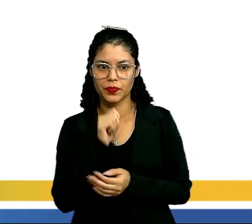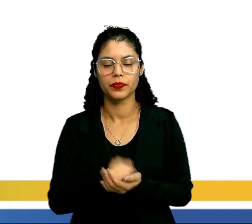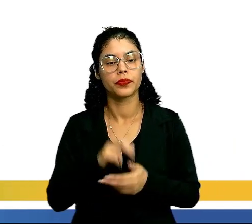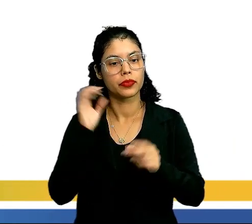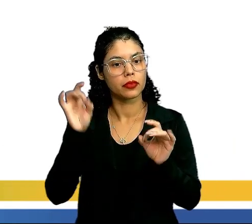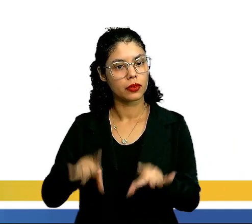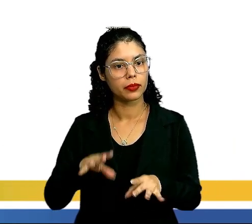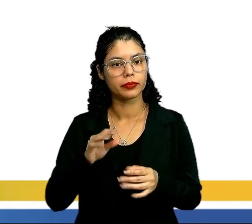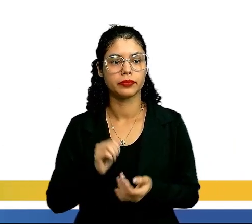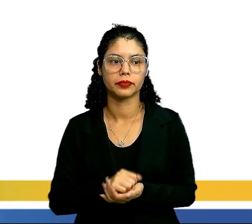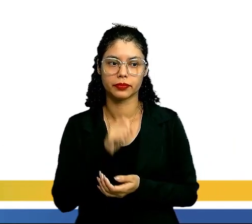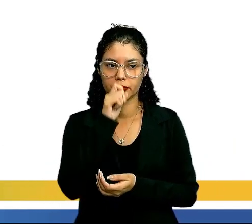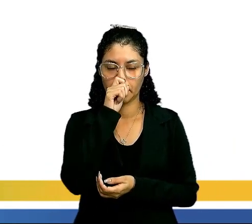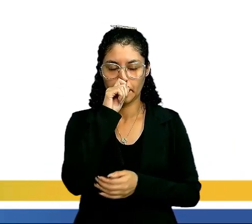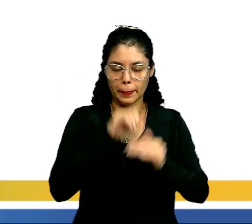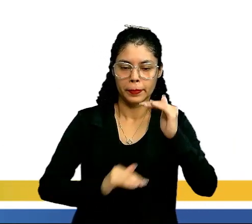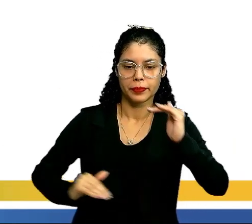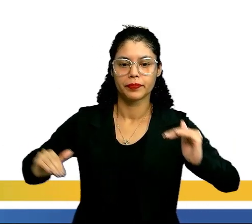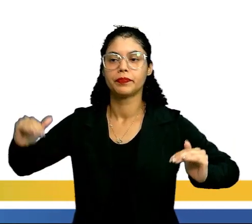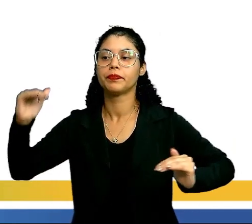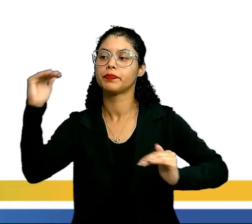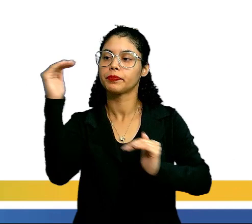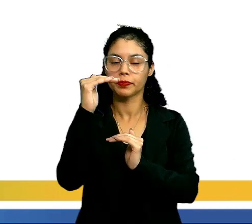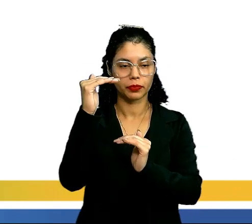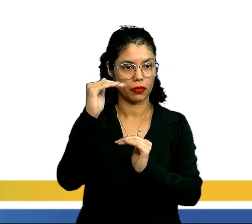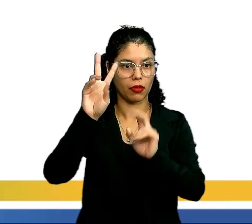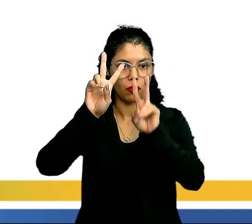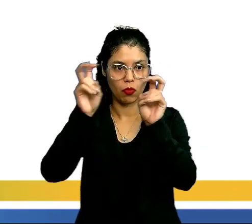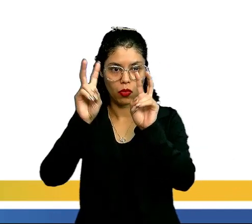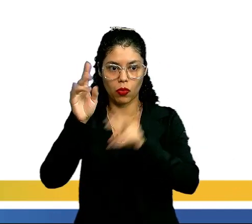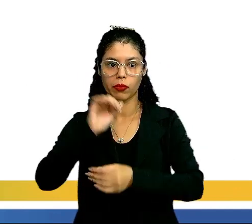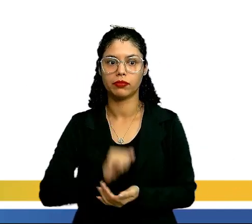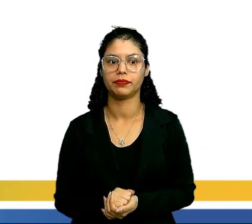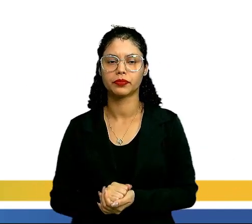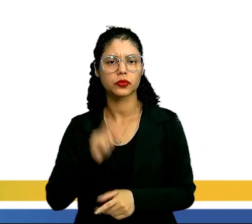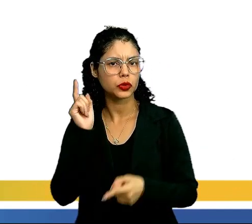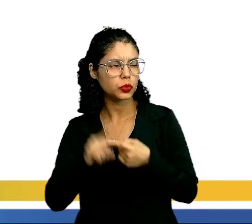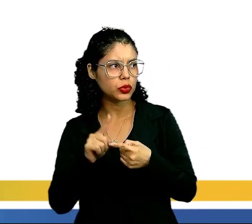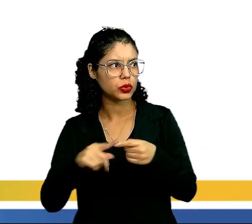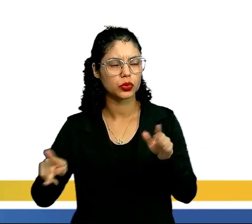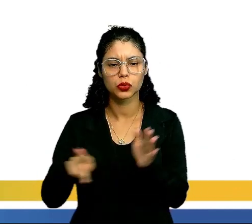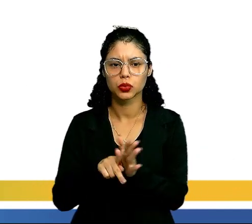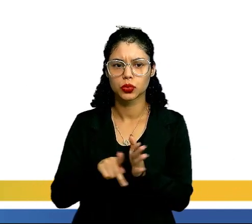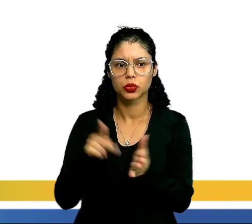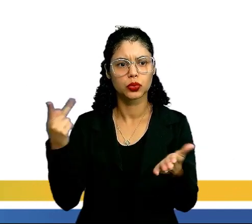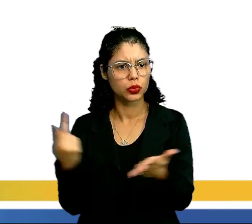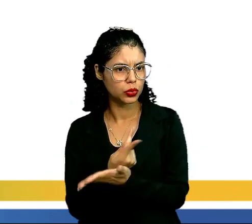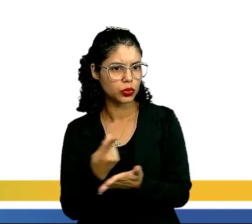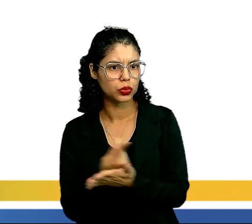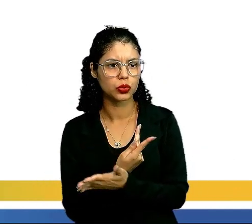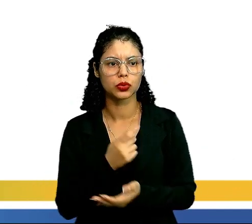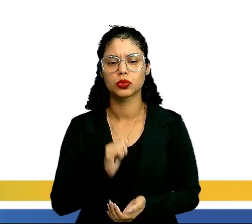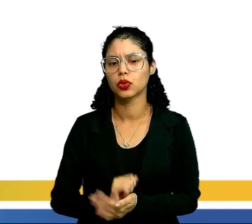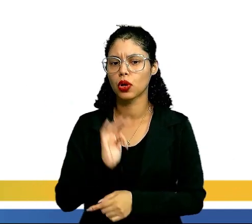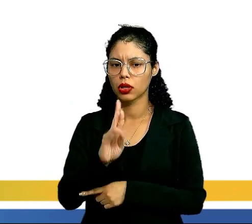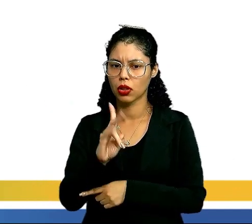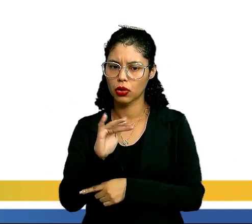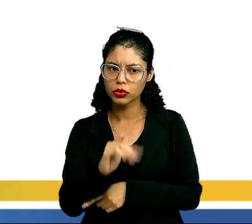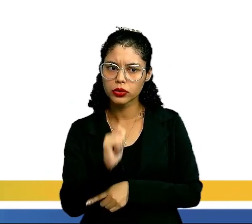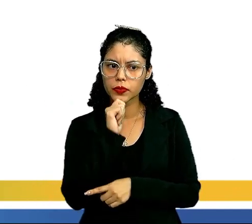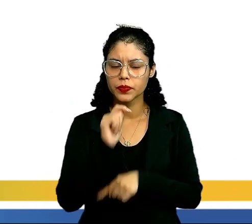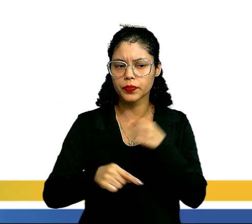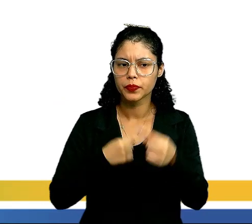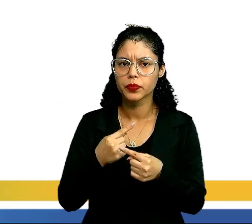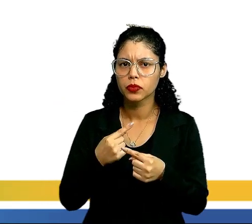por último, está acima das abordagens ideológicas. Por que que está errado dizer que está acima das abordagens